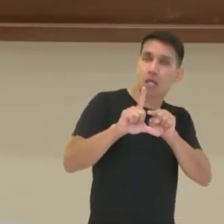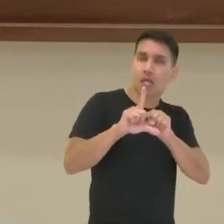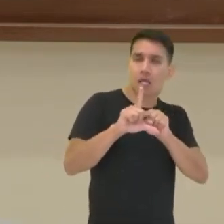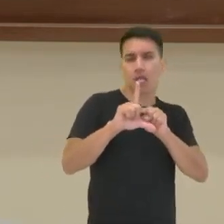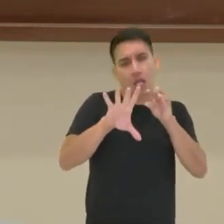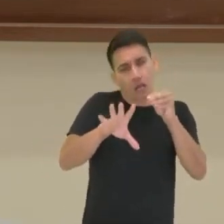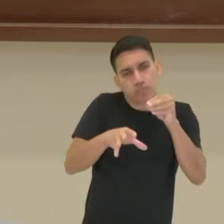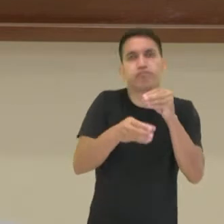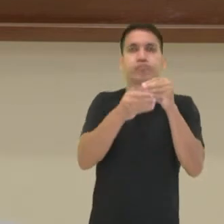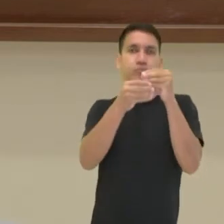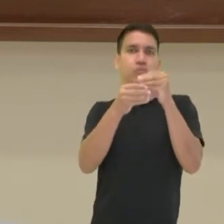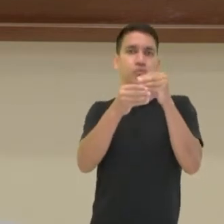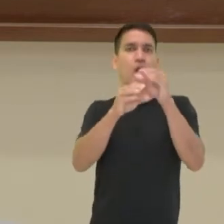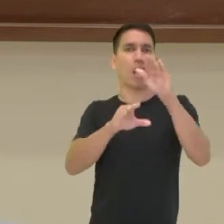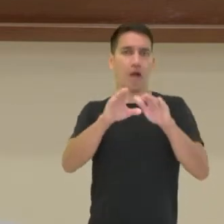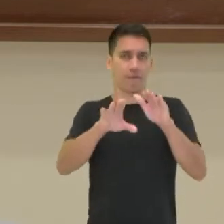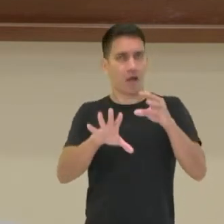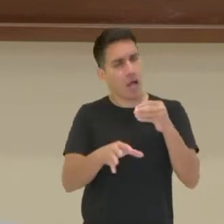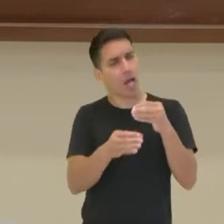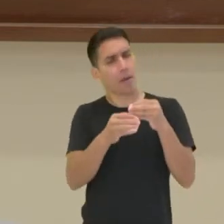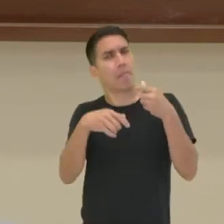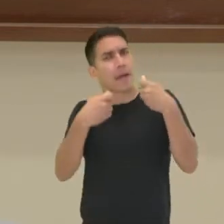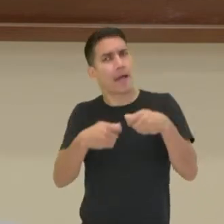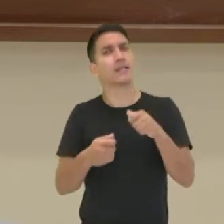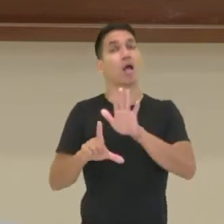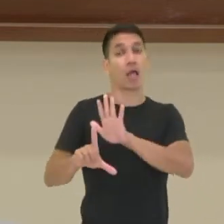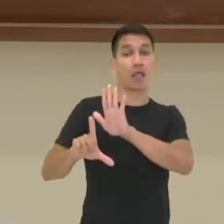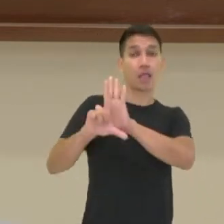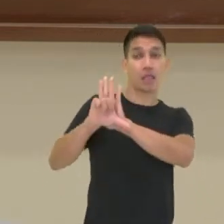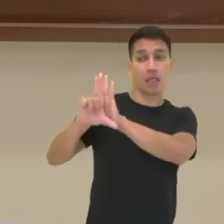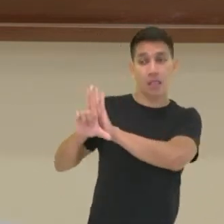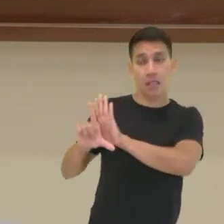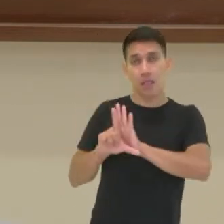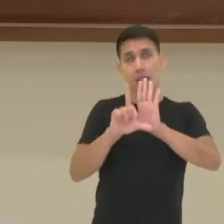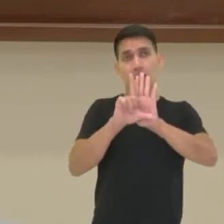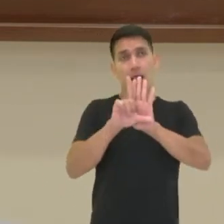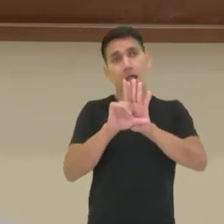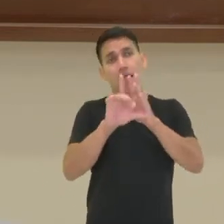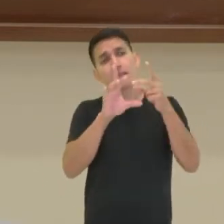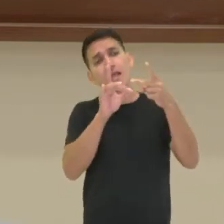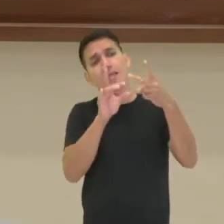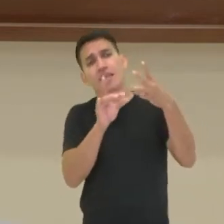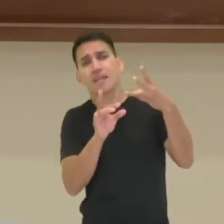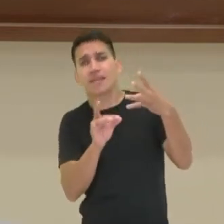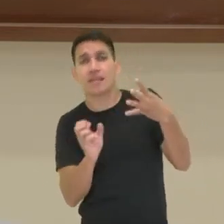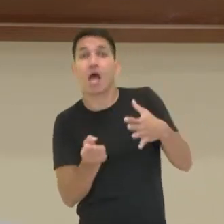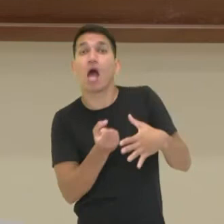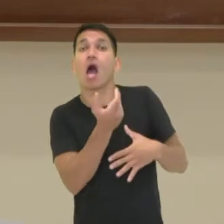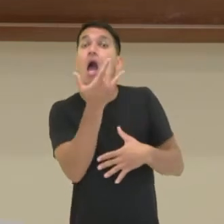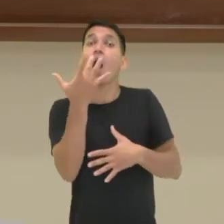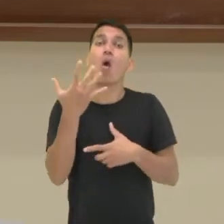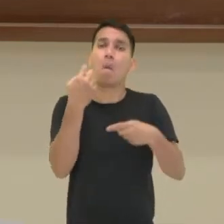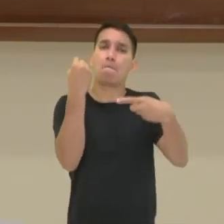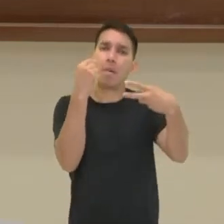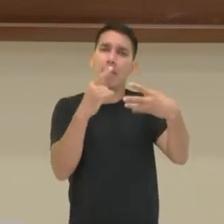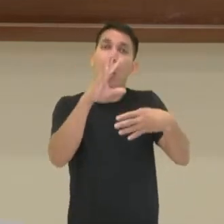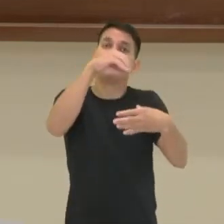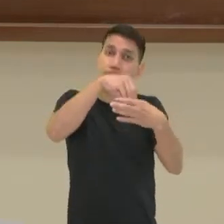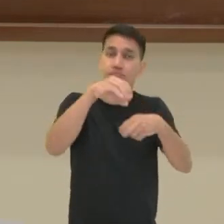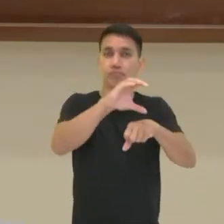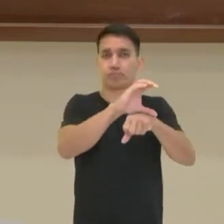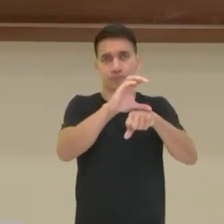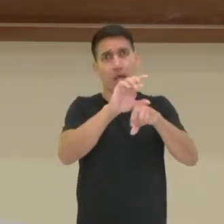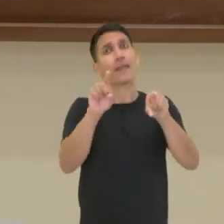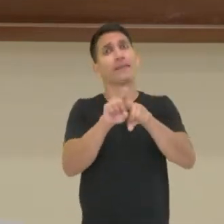lei complementar. Então precisa de legislação para esclarecer algumas coisas que aqui estão. E nem as